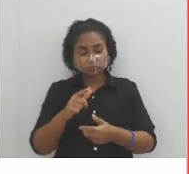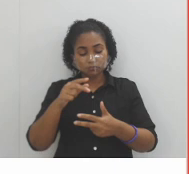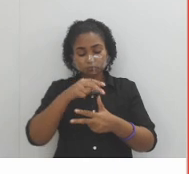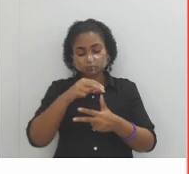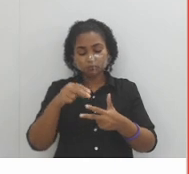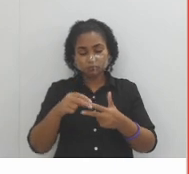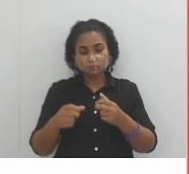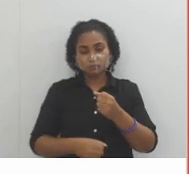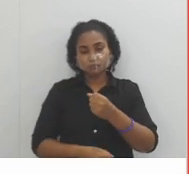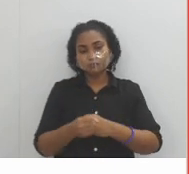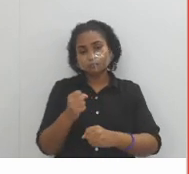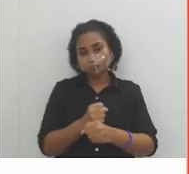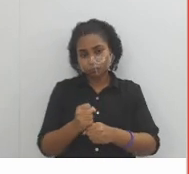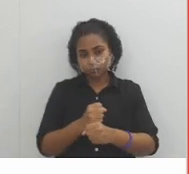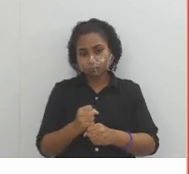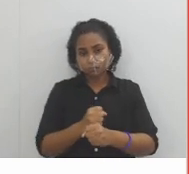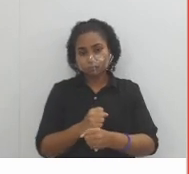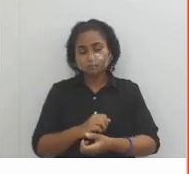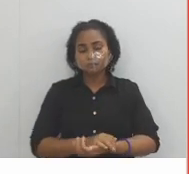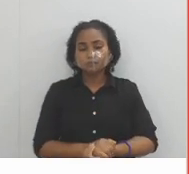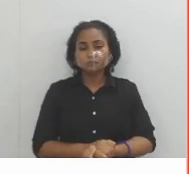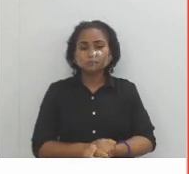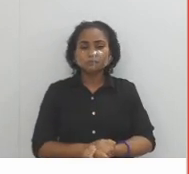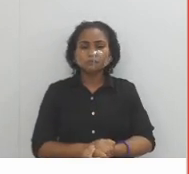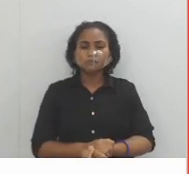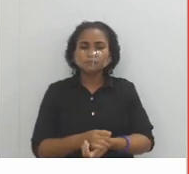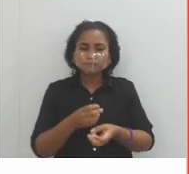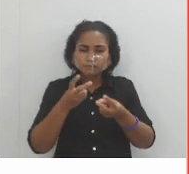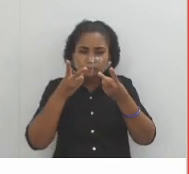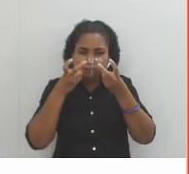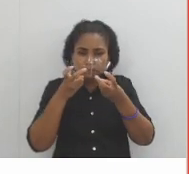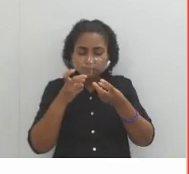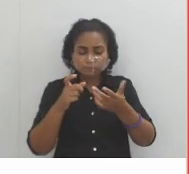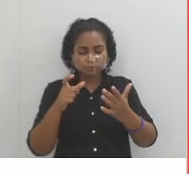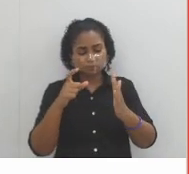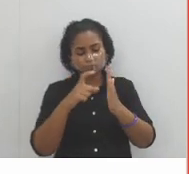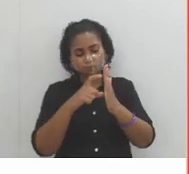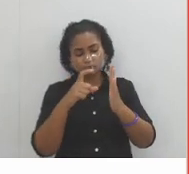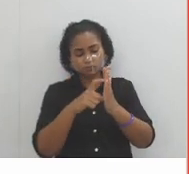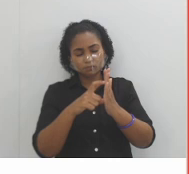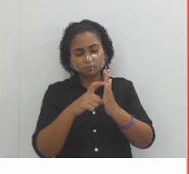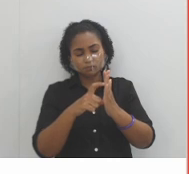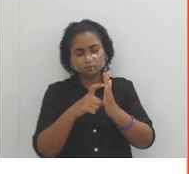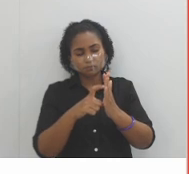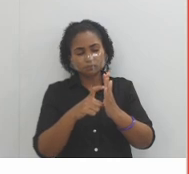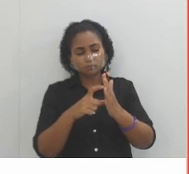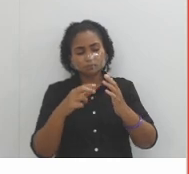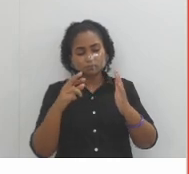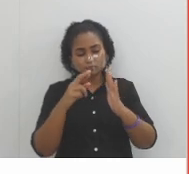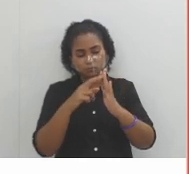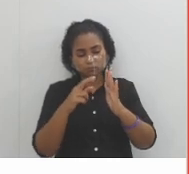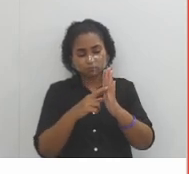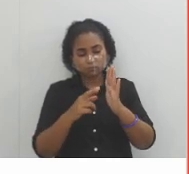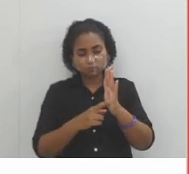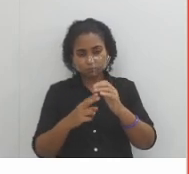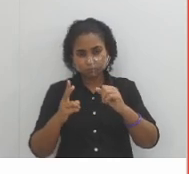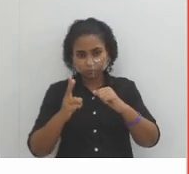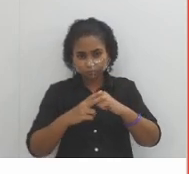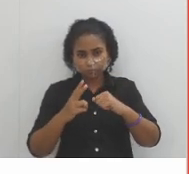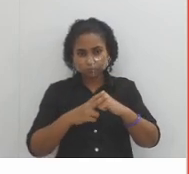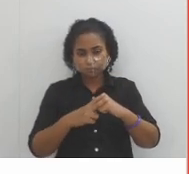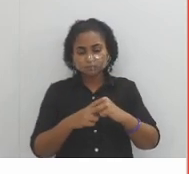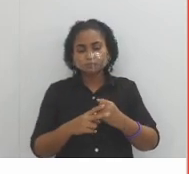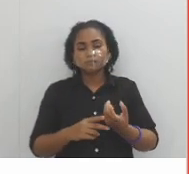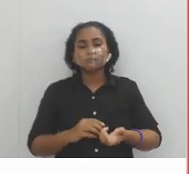passado. E percebam tanto a regência